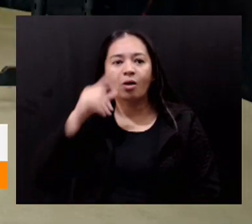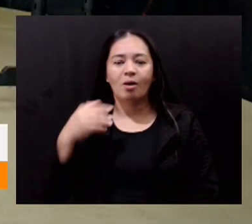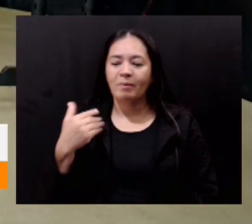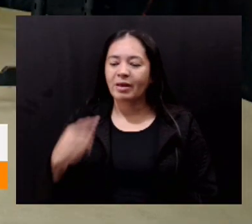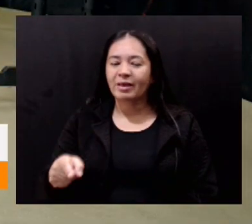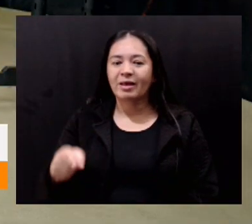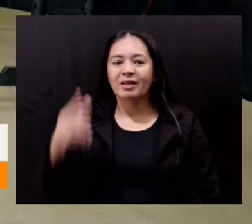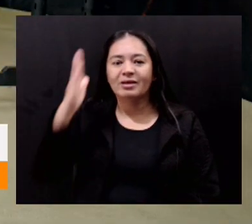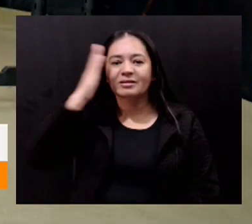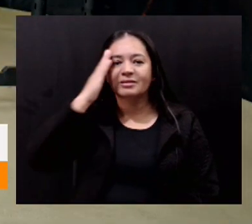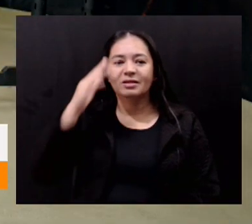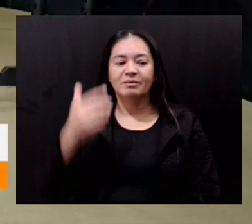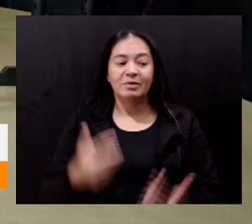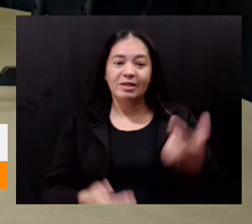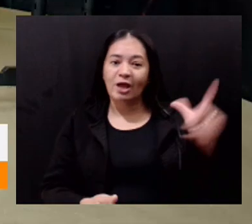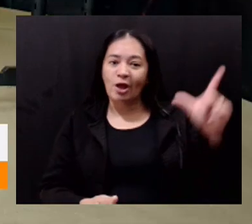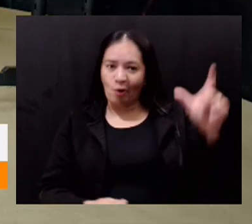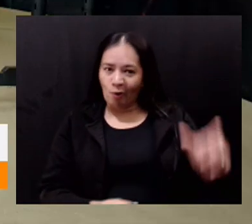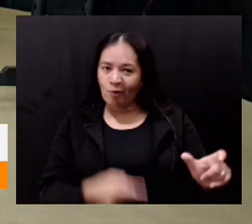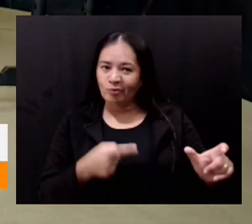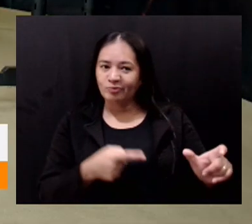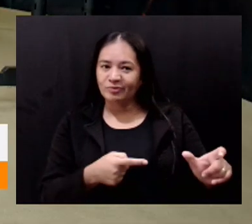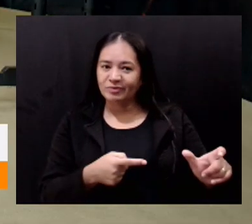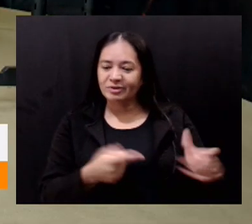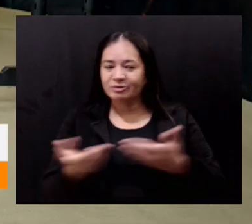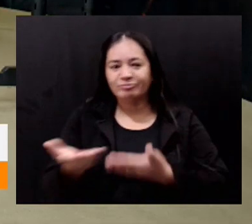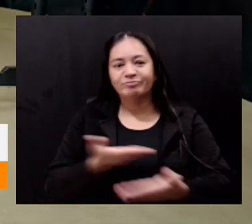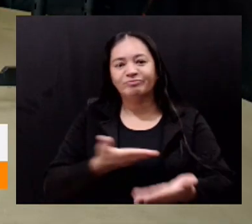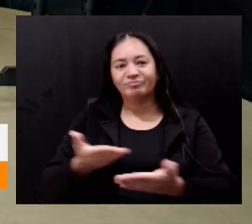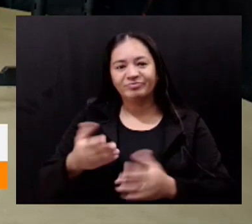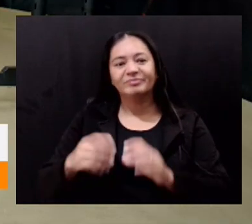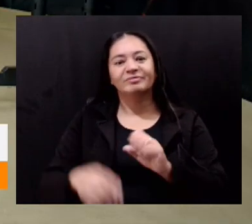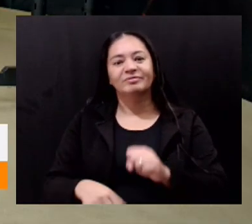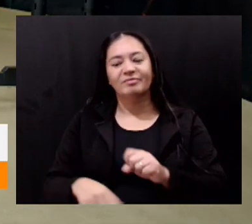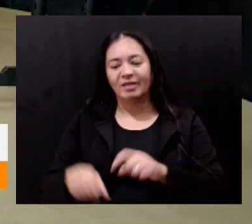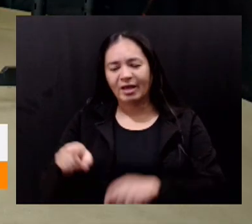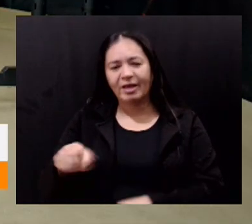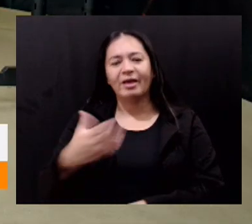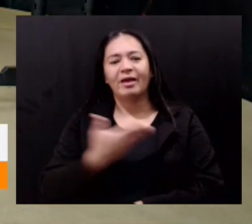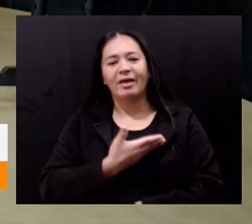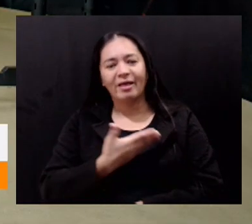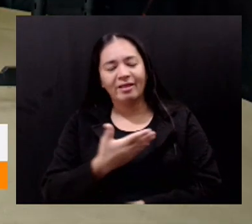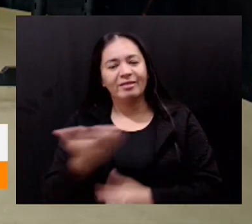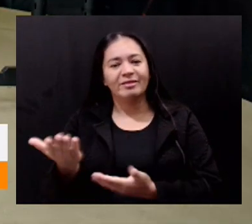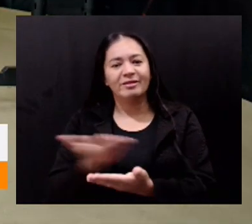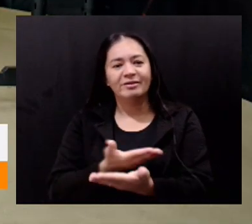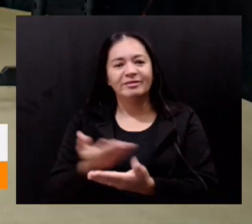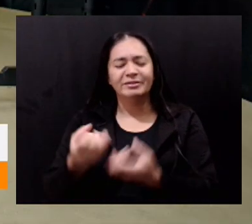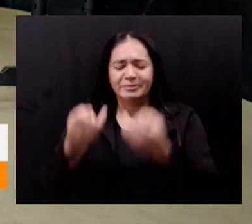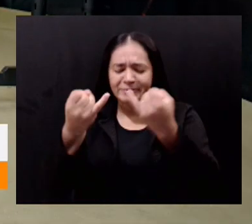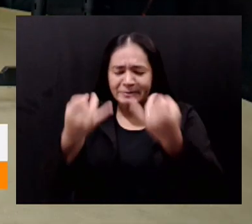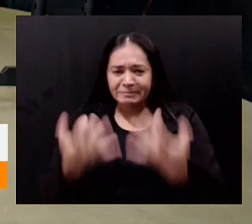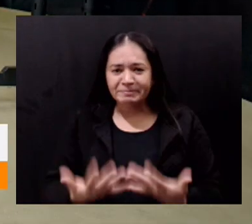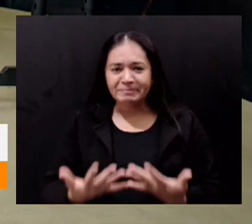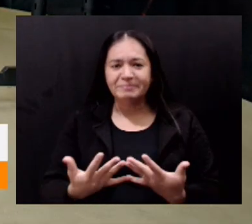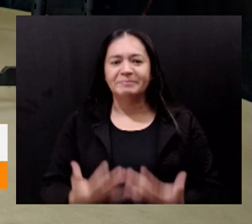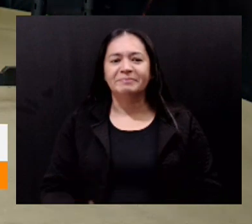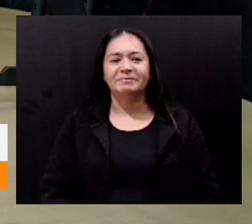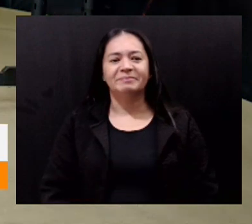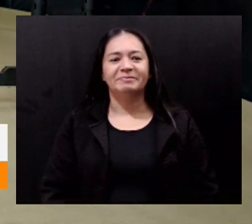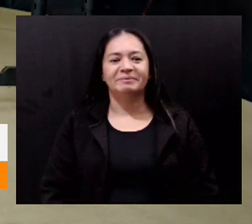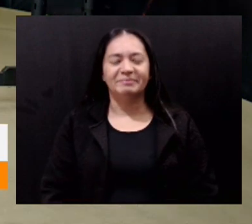outra pessoa está receptiva com ela e que Sim. sim, ela é amiga. Explica para mim as 2, por favor. Vai, começa para